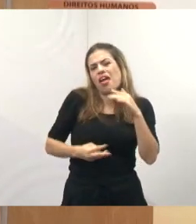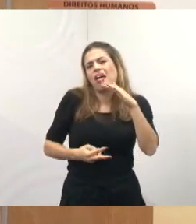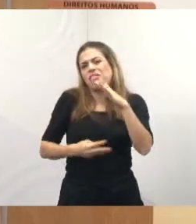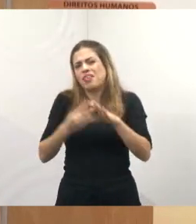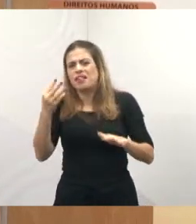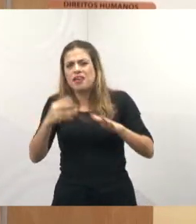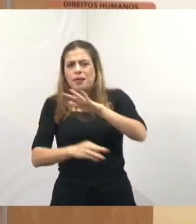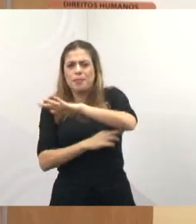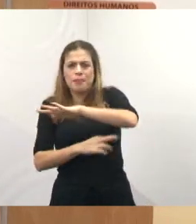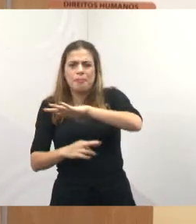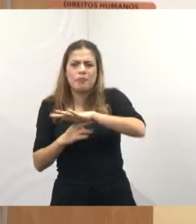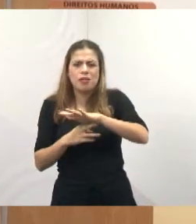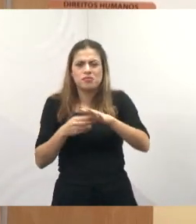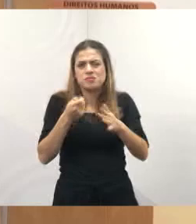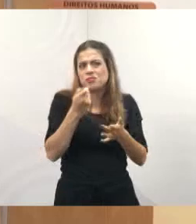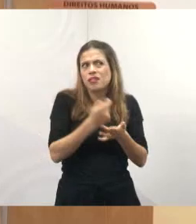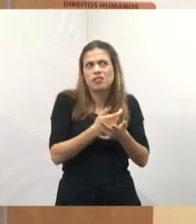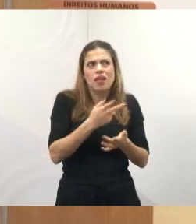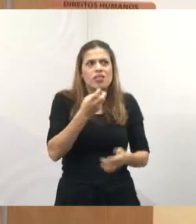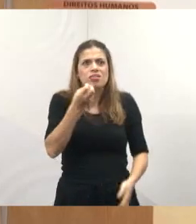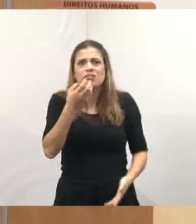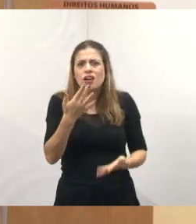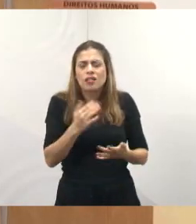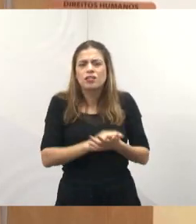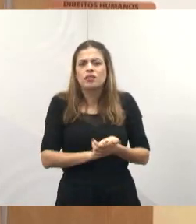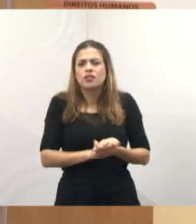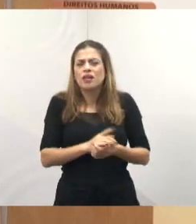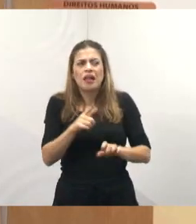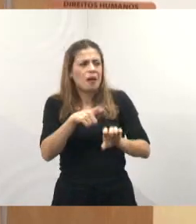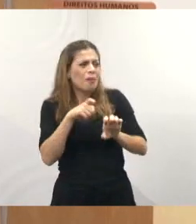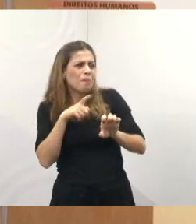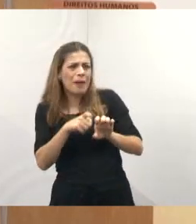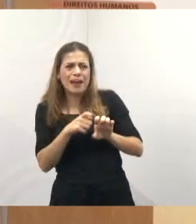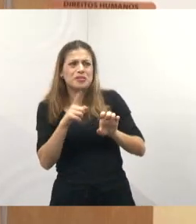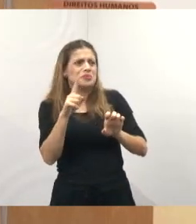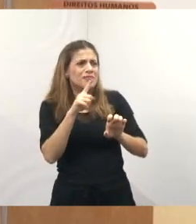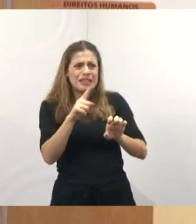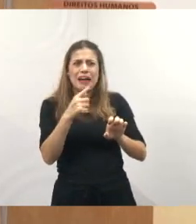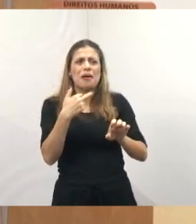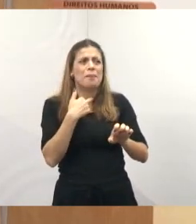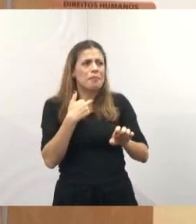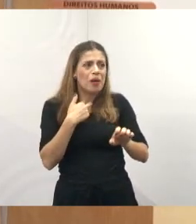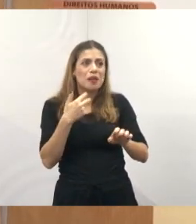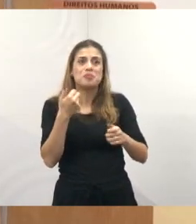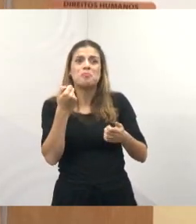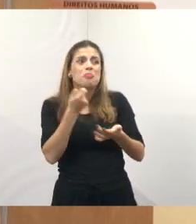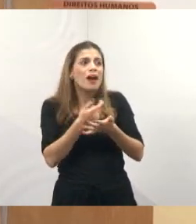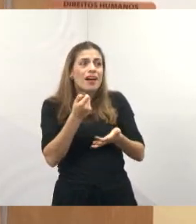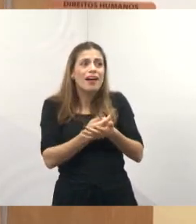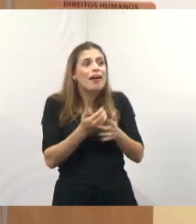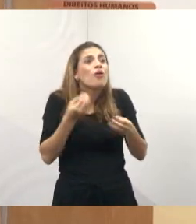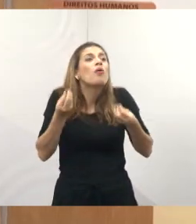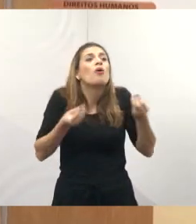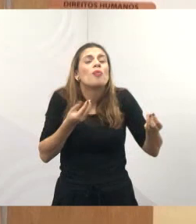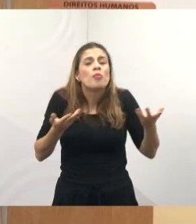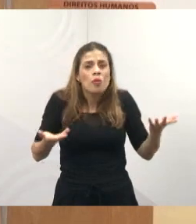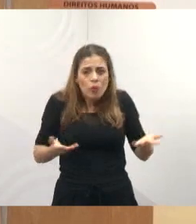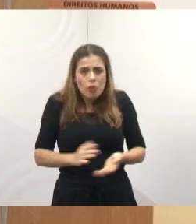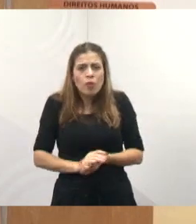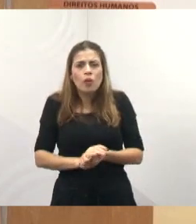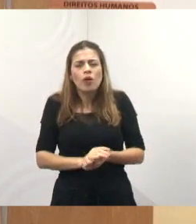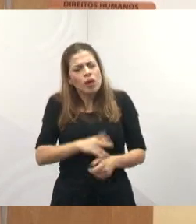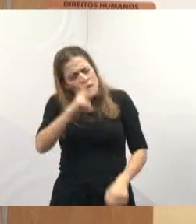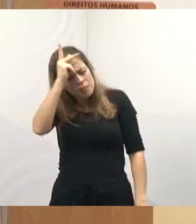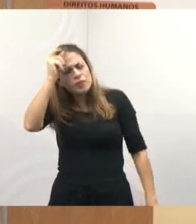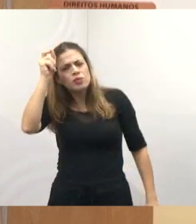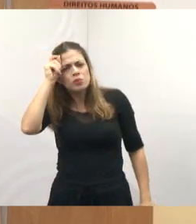tanto, ora, não era para fazer o empréstimo porque, né, não vai ter como pagar. Né? E uma prefeitura, qualquer executivo sabe que ele tem que levar